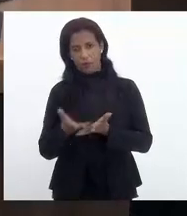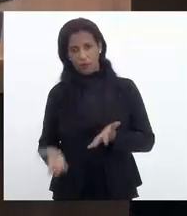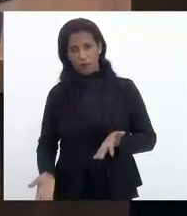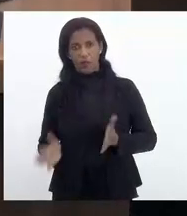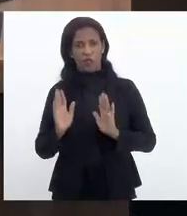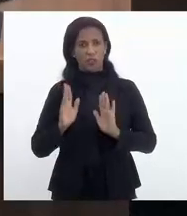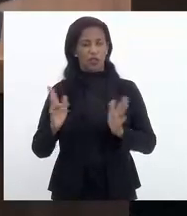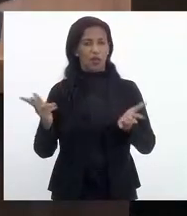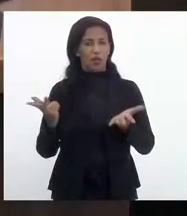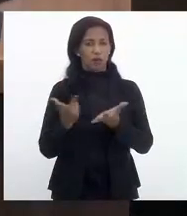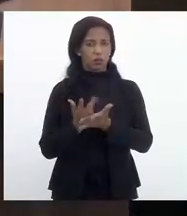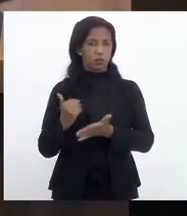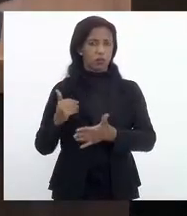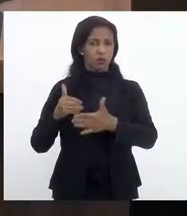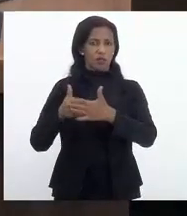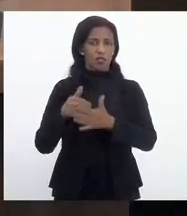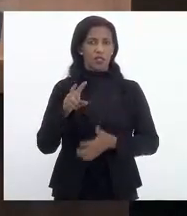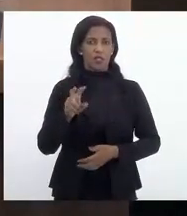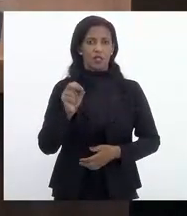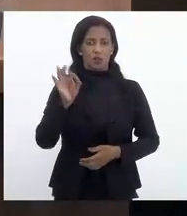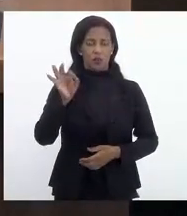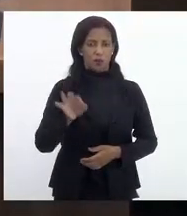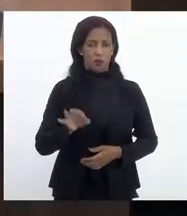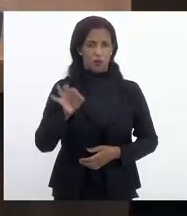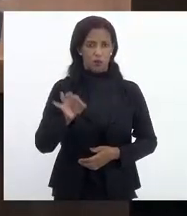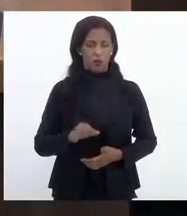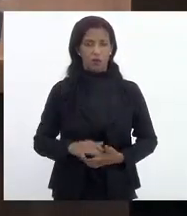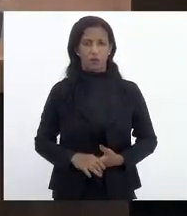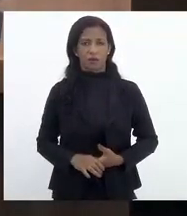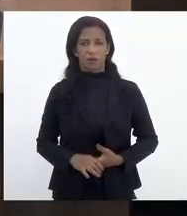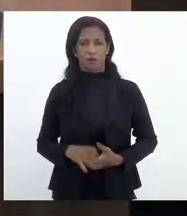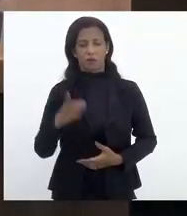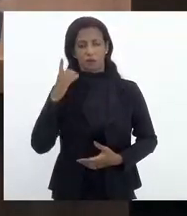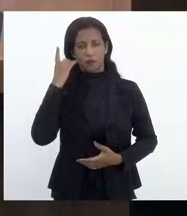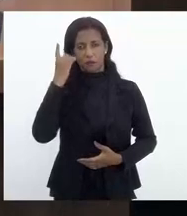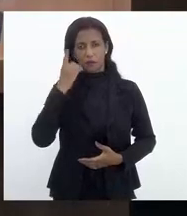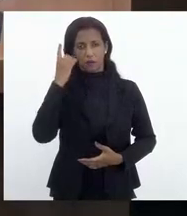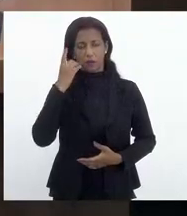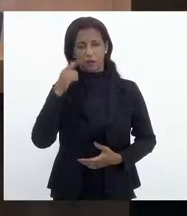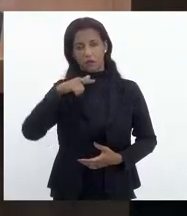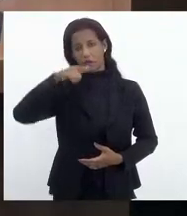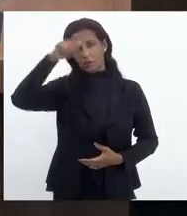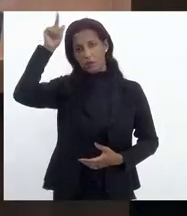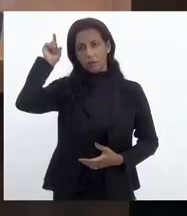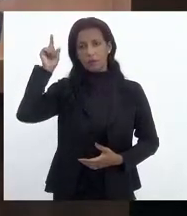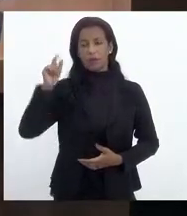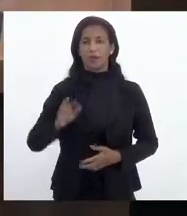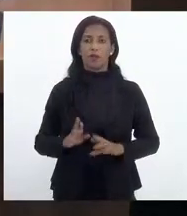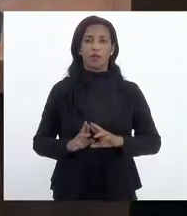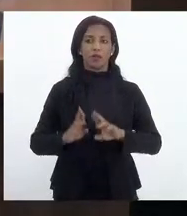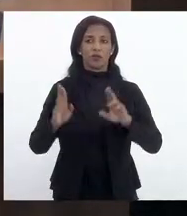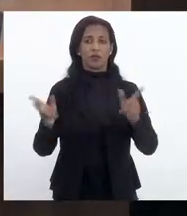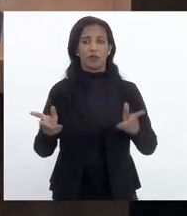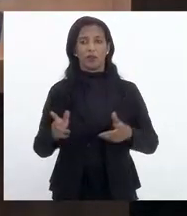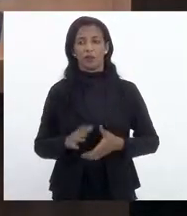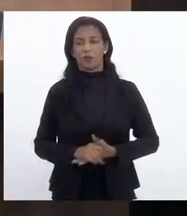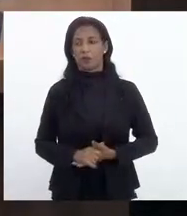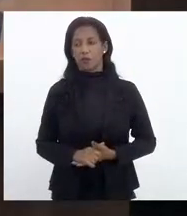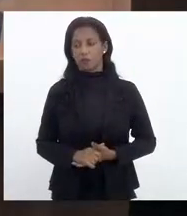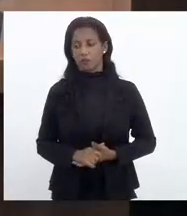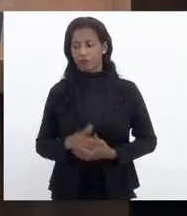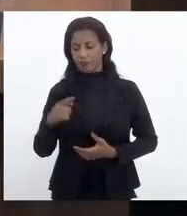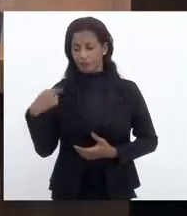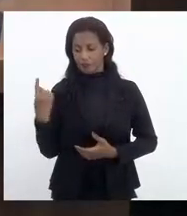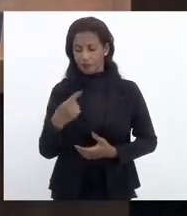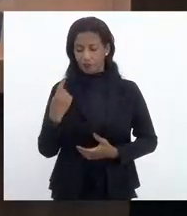e já quase alcançam cinquenta por cento do deputado Luiz Paulo e esse e essa diferença a